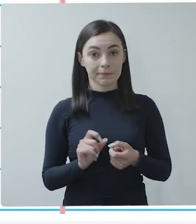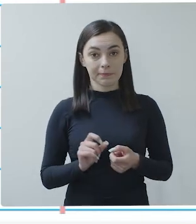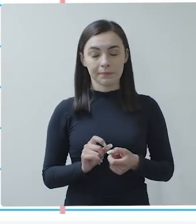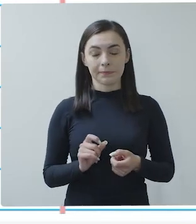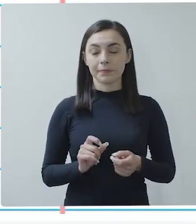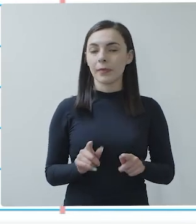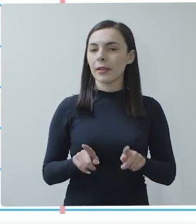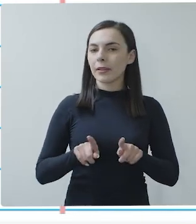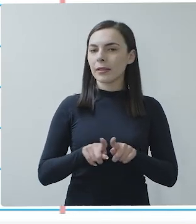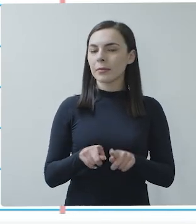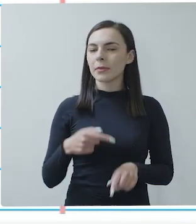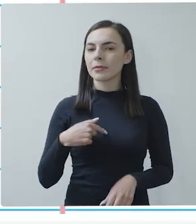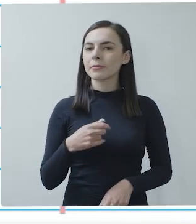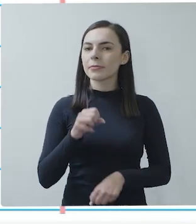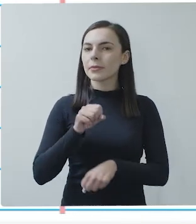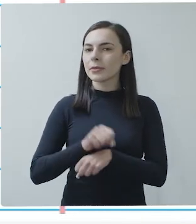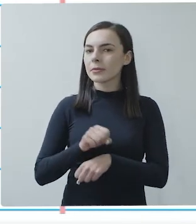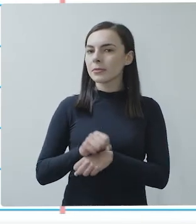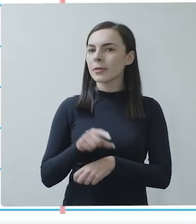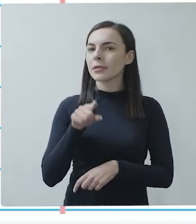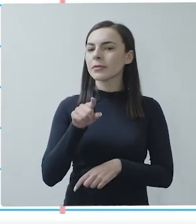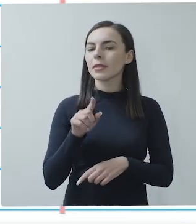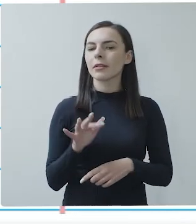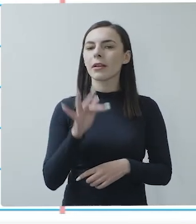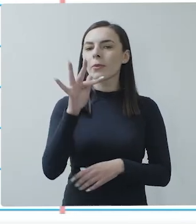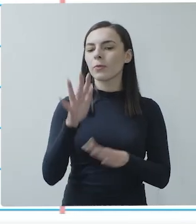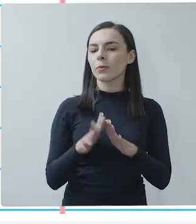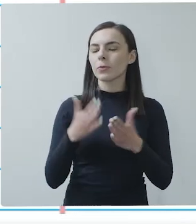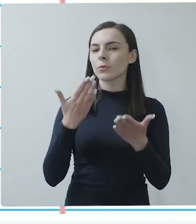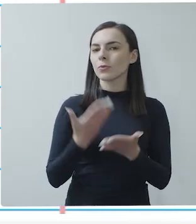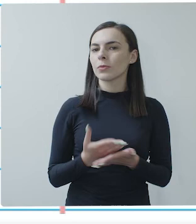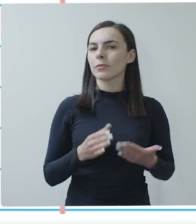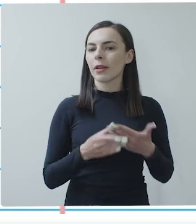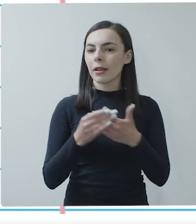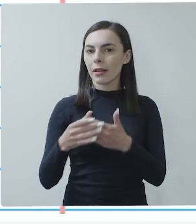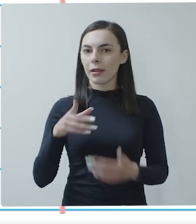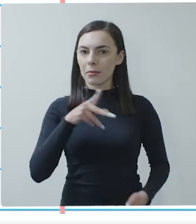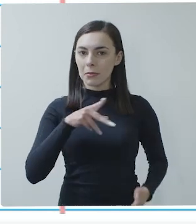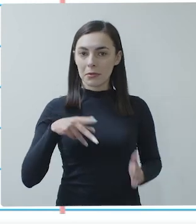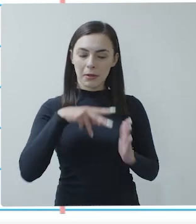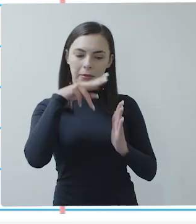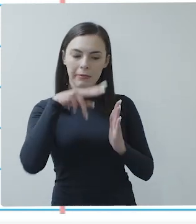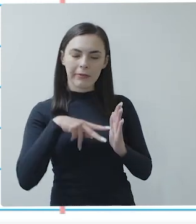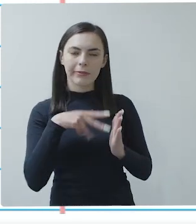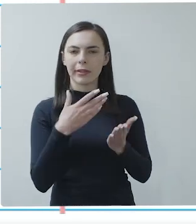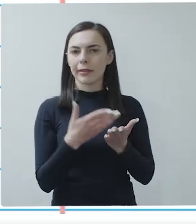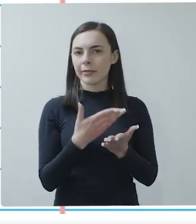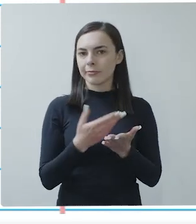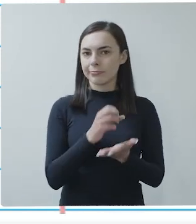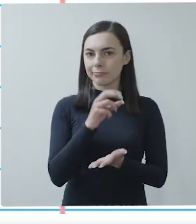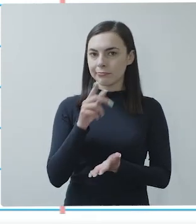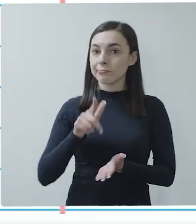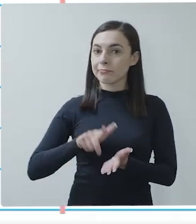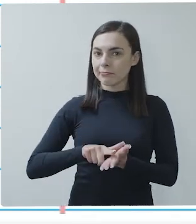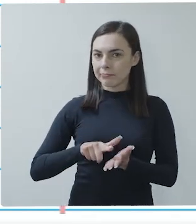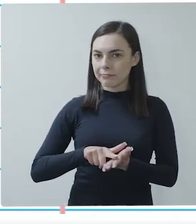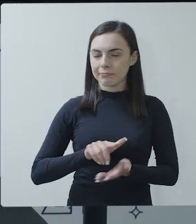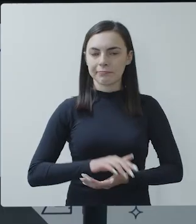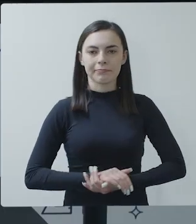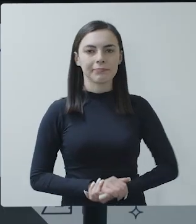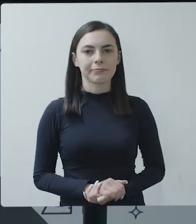E também espero que vocês levem para a escola, para a professora ver, tá bom? O caderno depois ou a folha que vocês estão